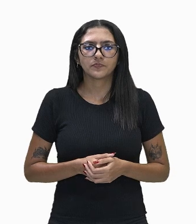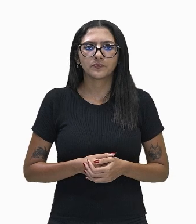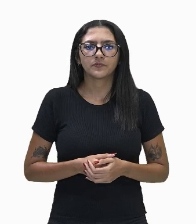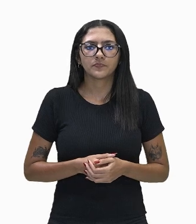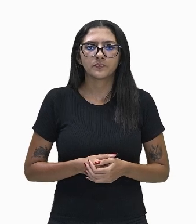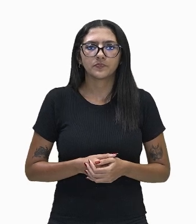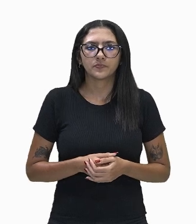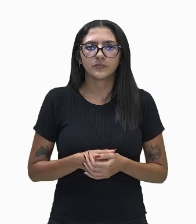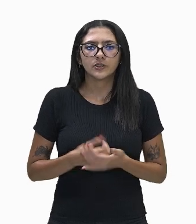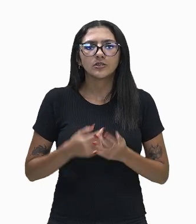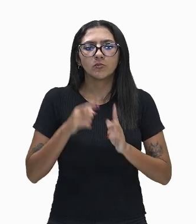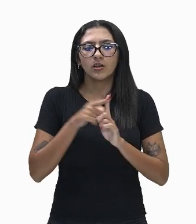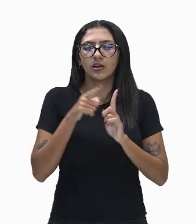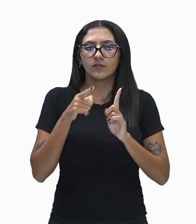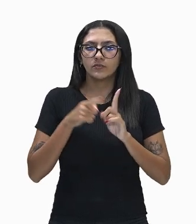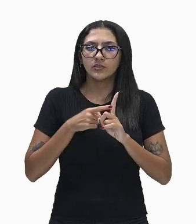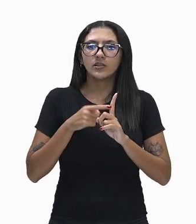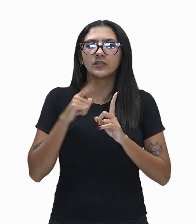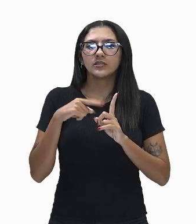ela se inicia